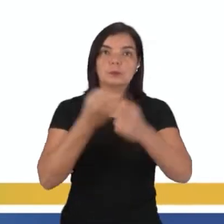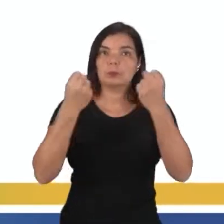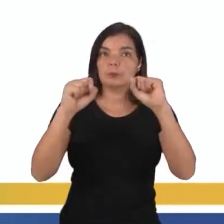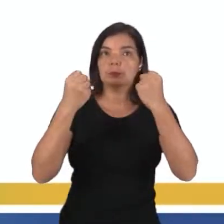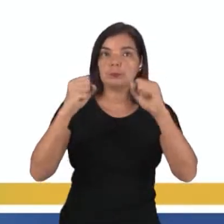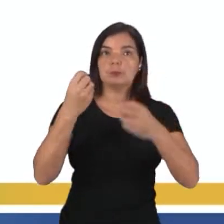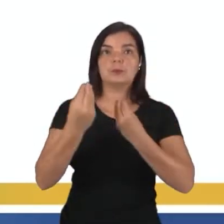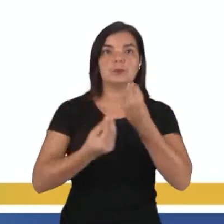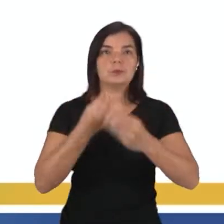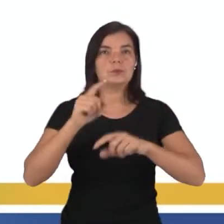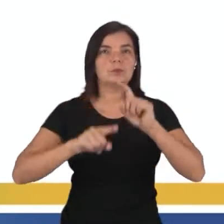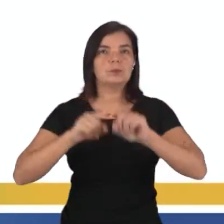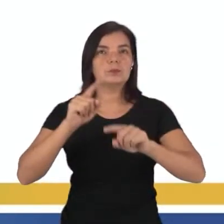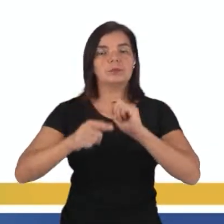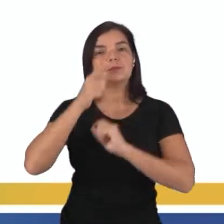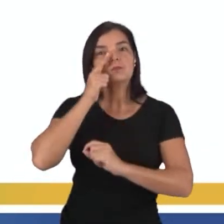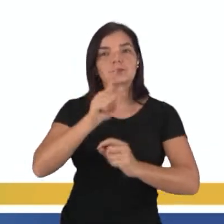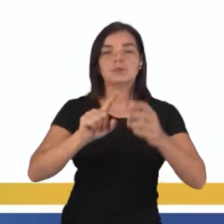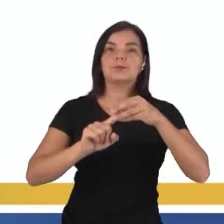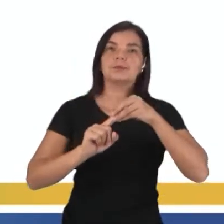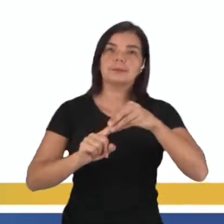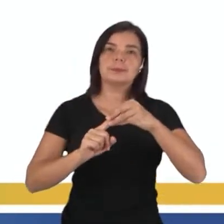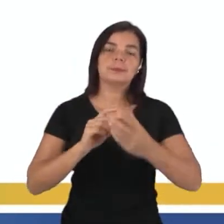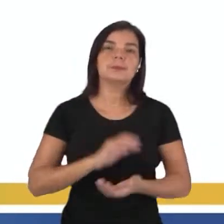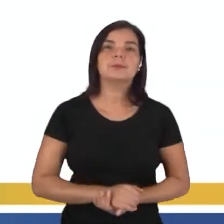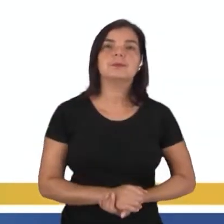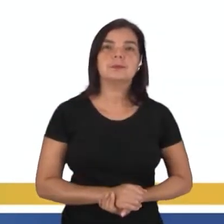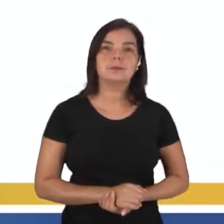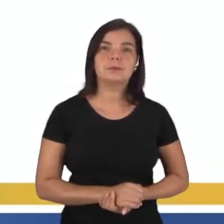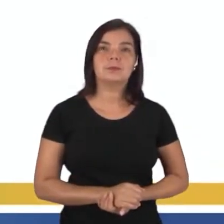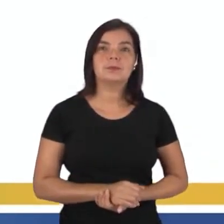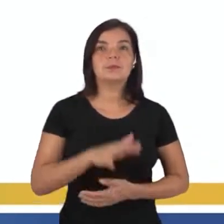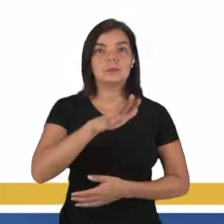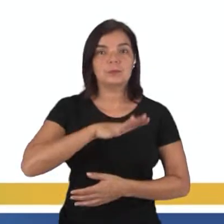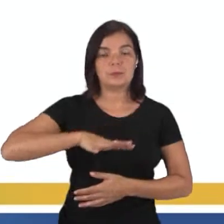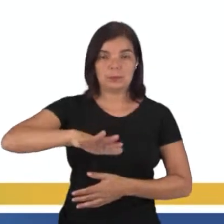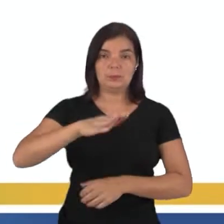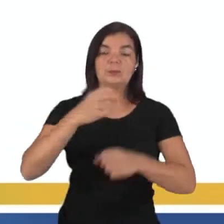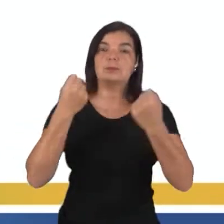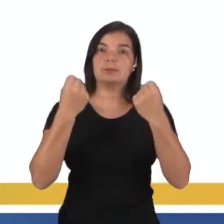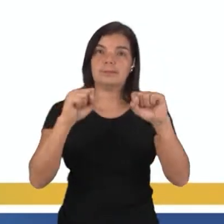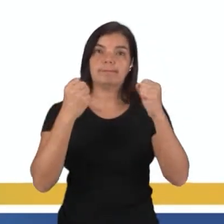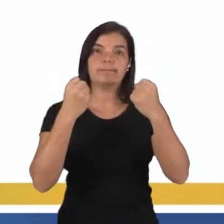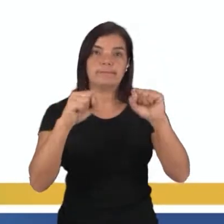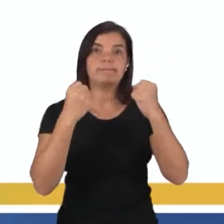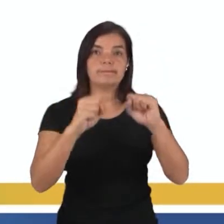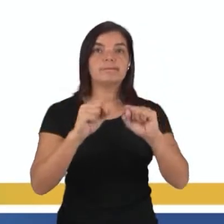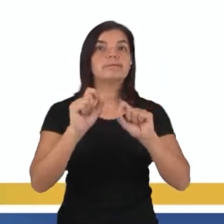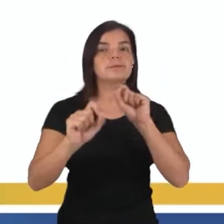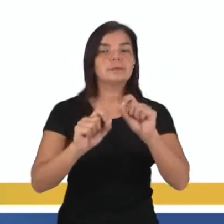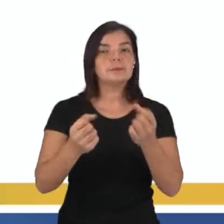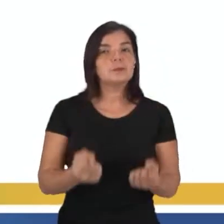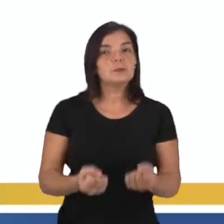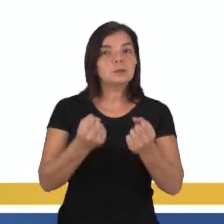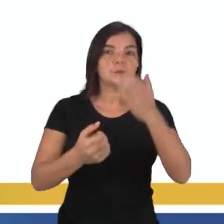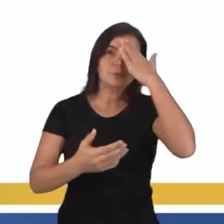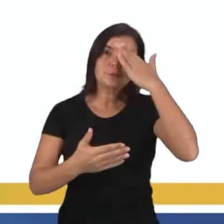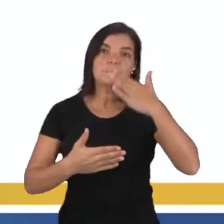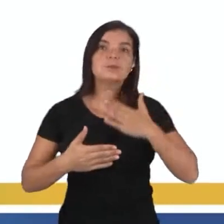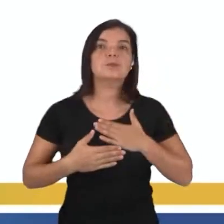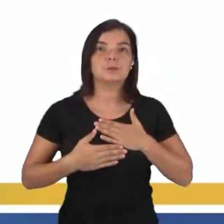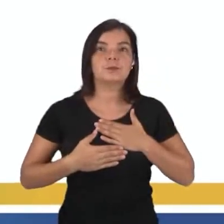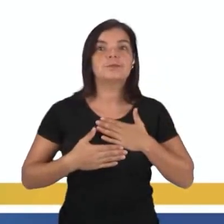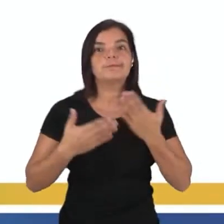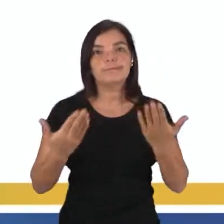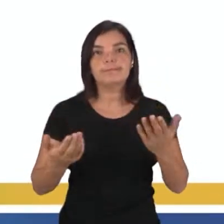treinamento funcional entra como uma ferramenta para alcançar esses objetivos. A maior parte dos exercícios é executada com o peso do